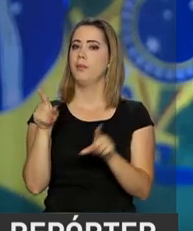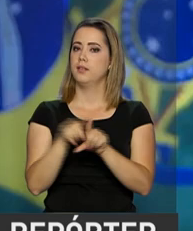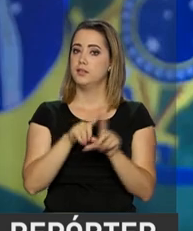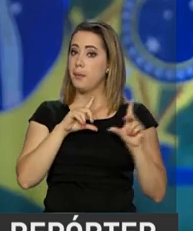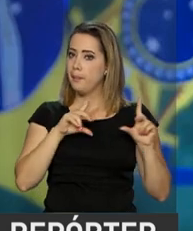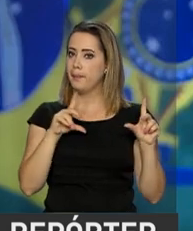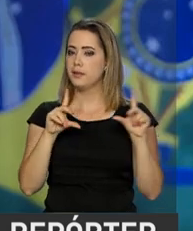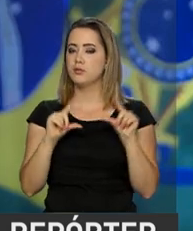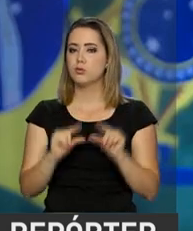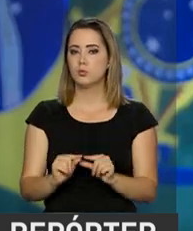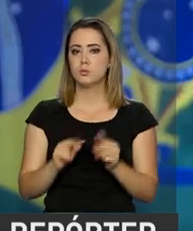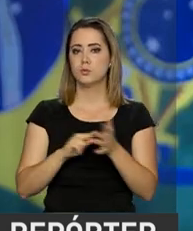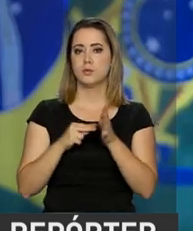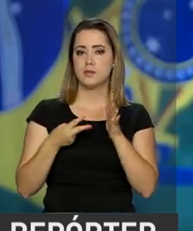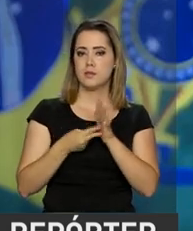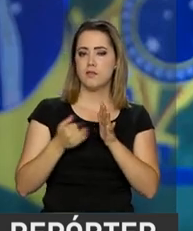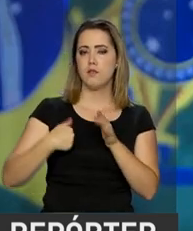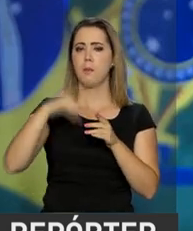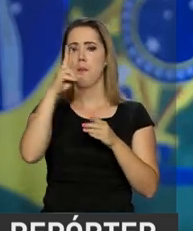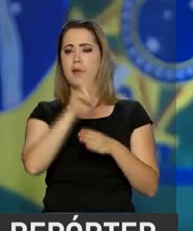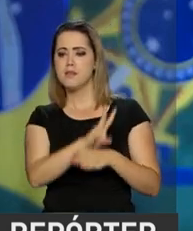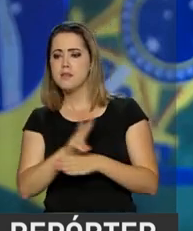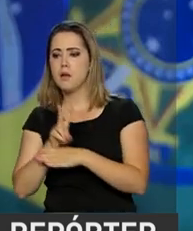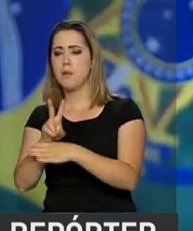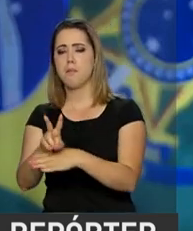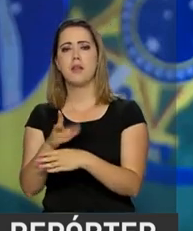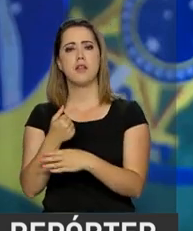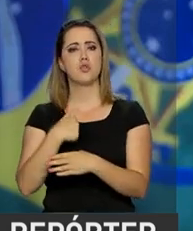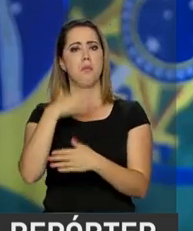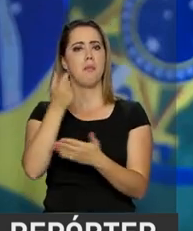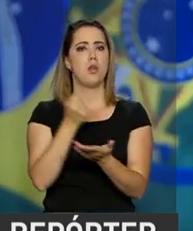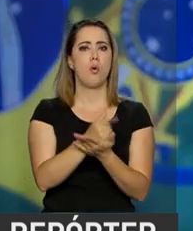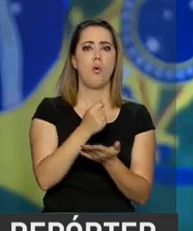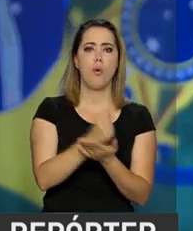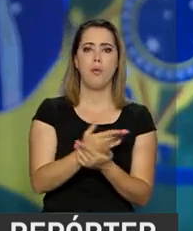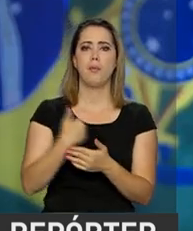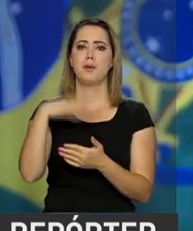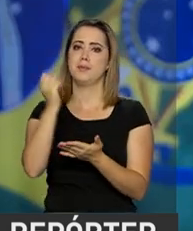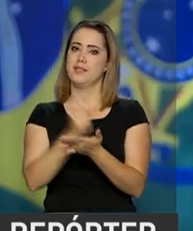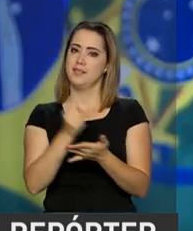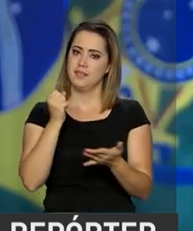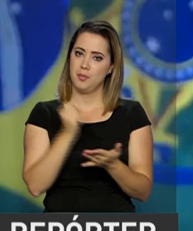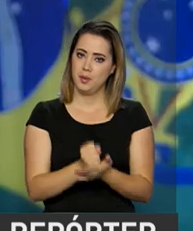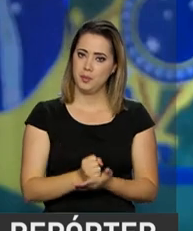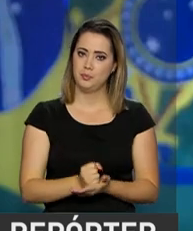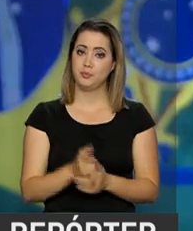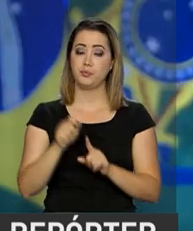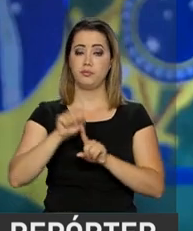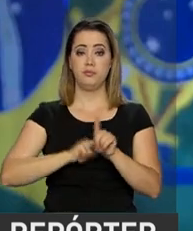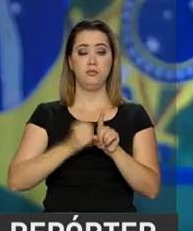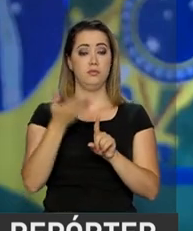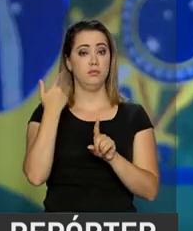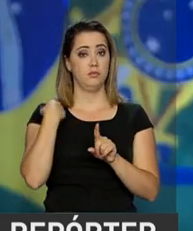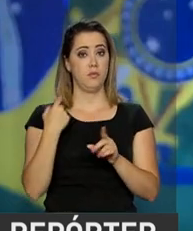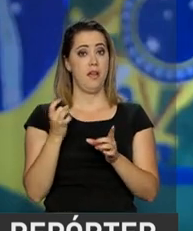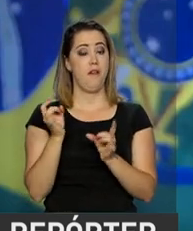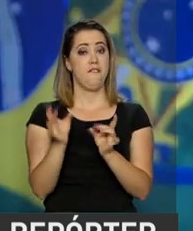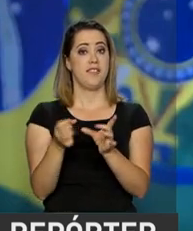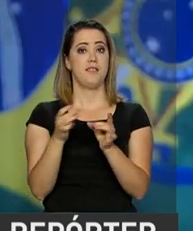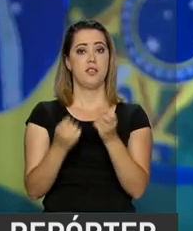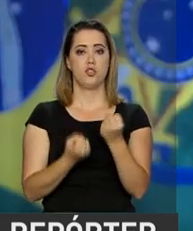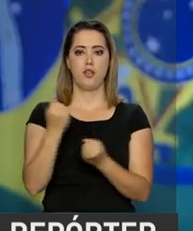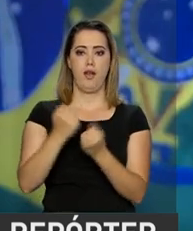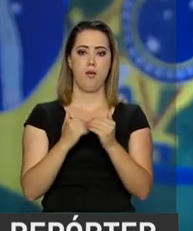caem e isso significa mais crédito mais consumo mais emprego no mês passado a venda de veículos novos